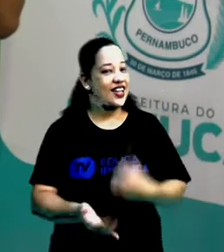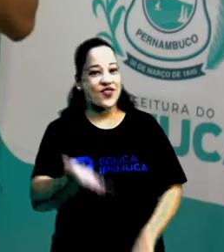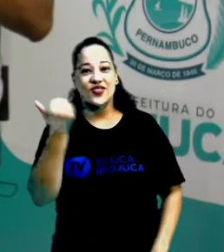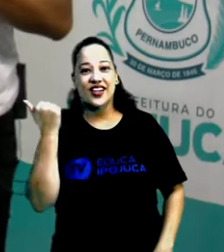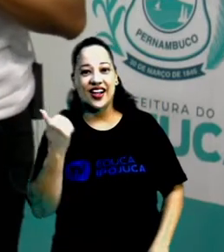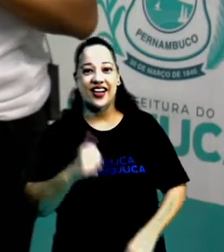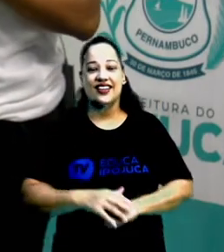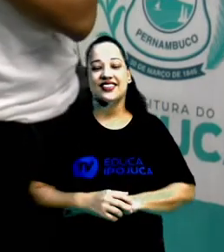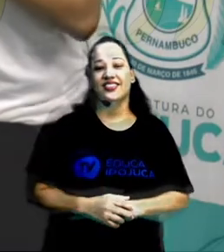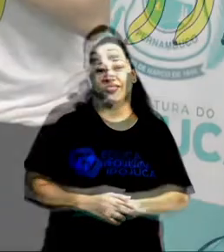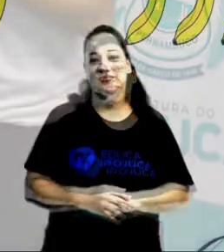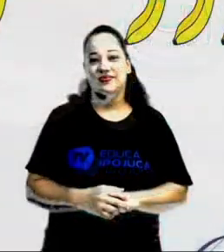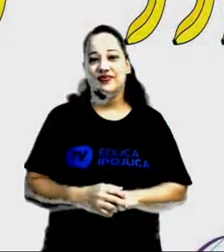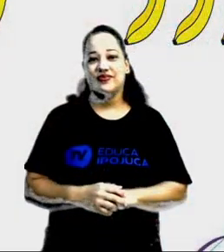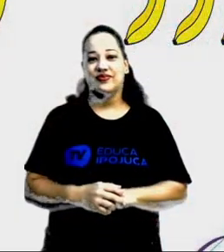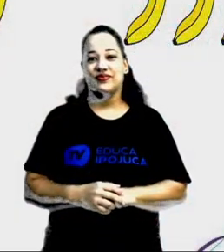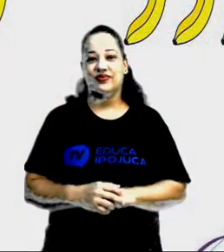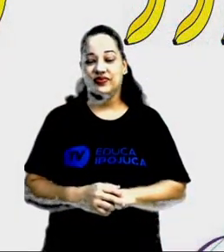lá?